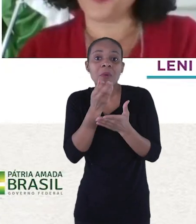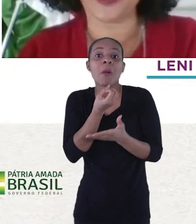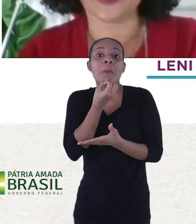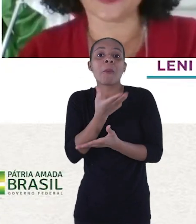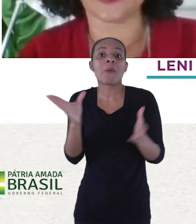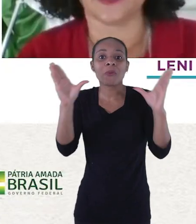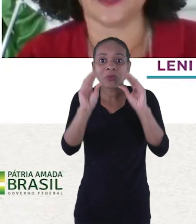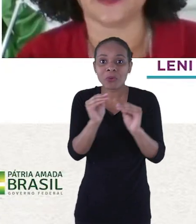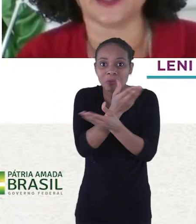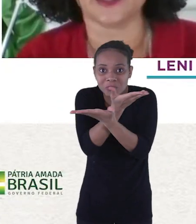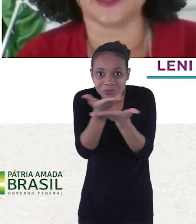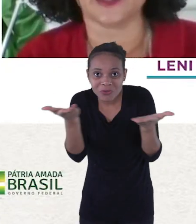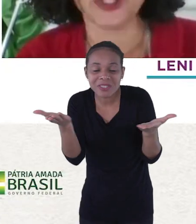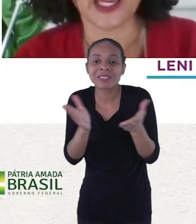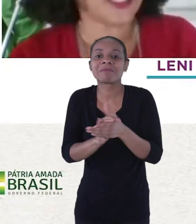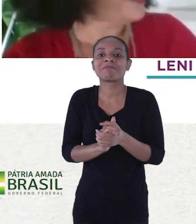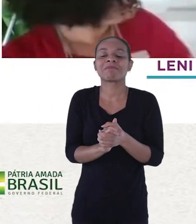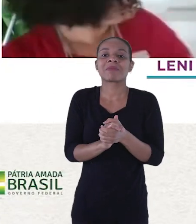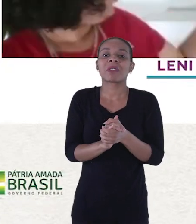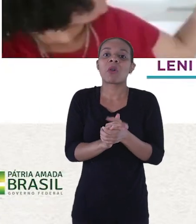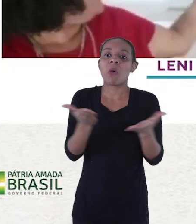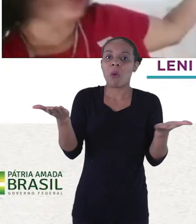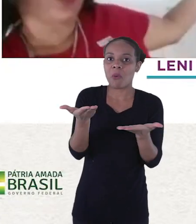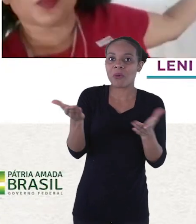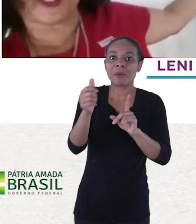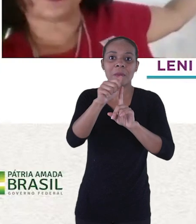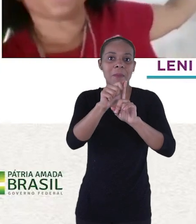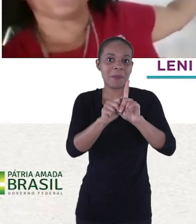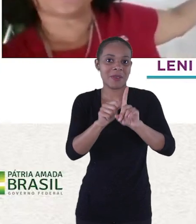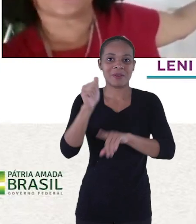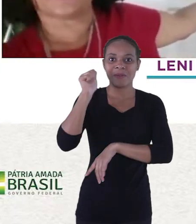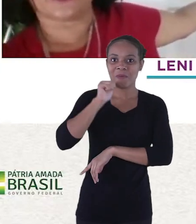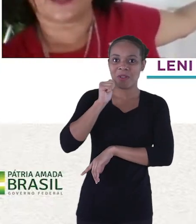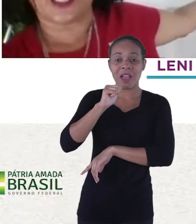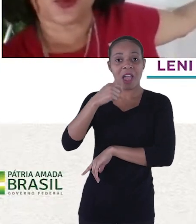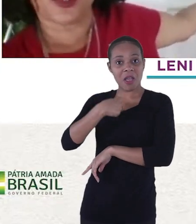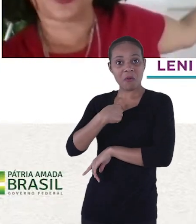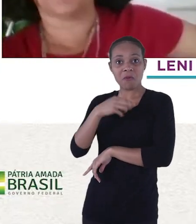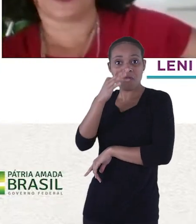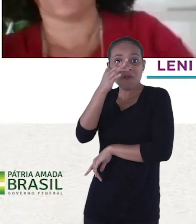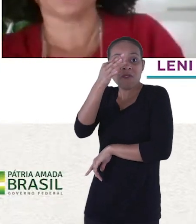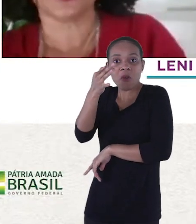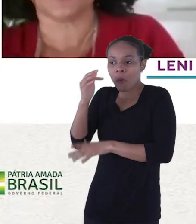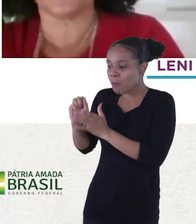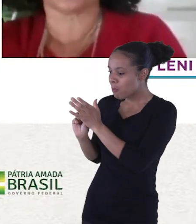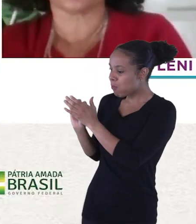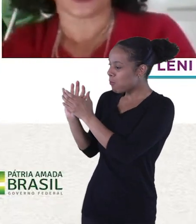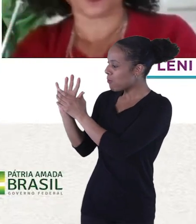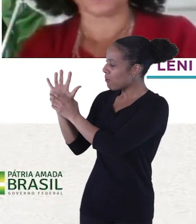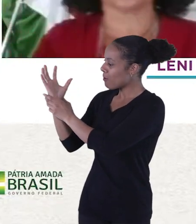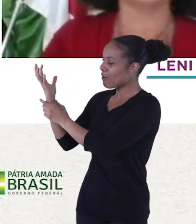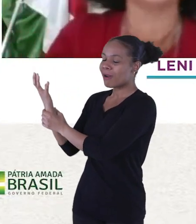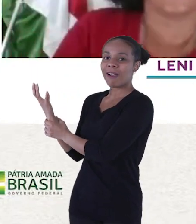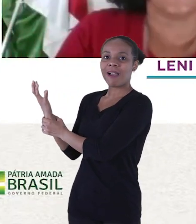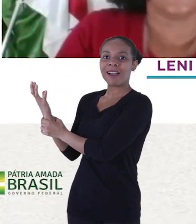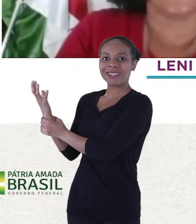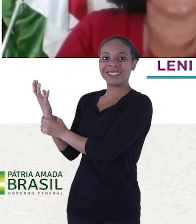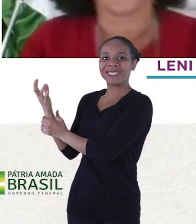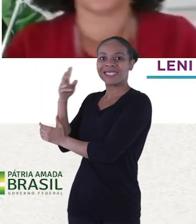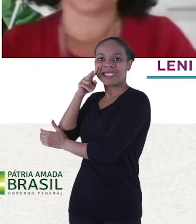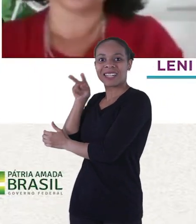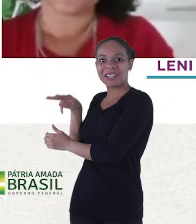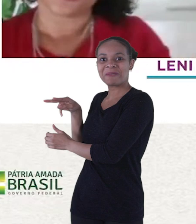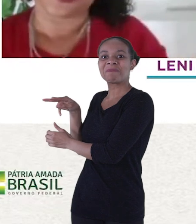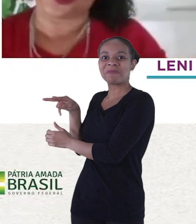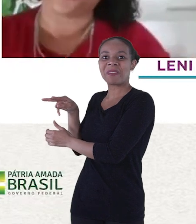e como é o mês da mulher, eu pus um buquê de flores aqui atrás, colhido na minha horta, e saudar todas as